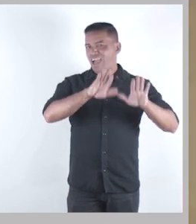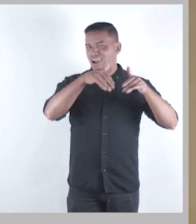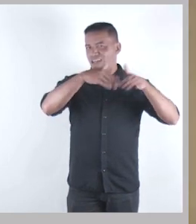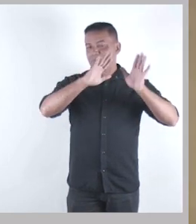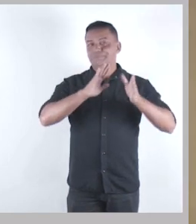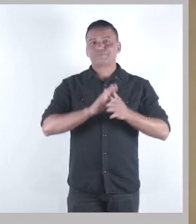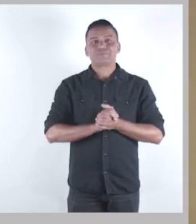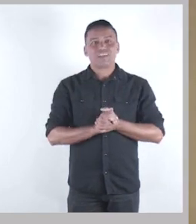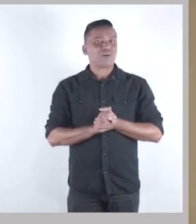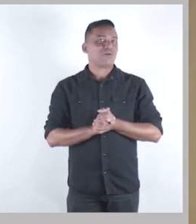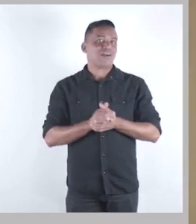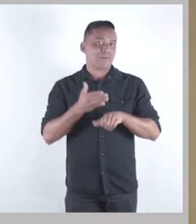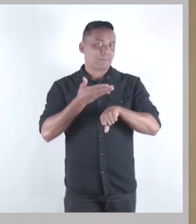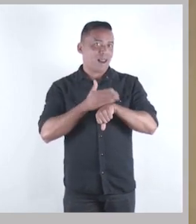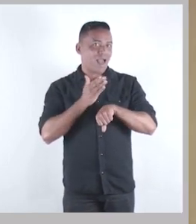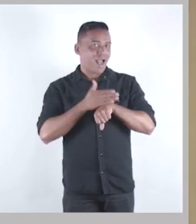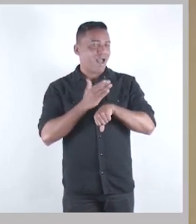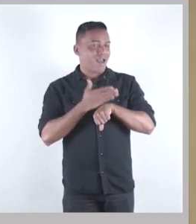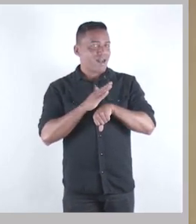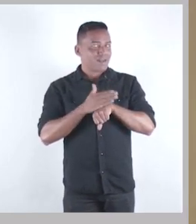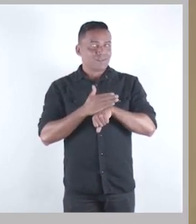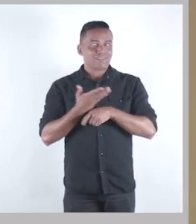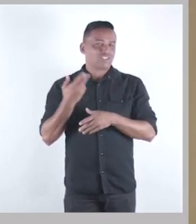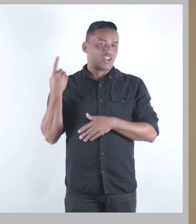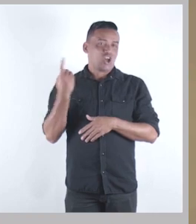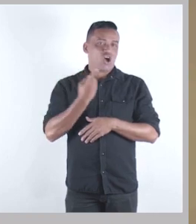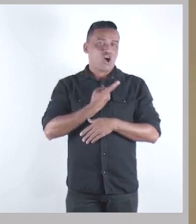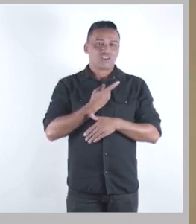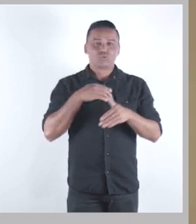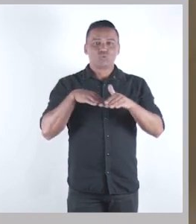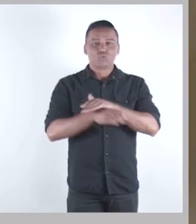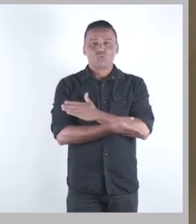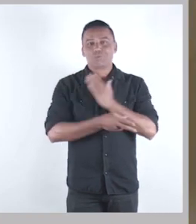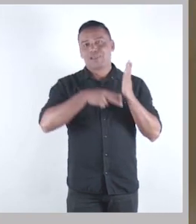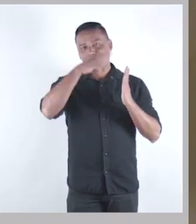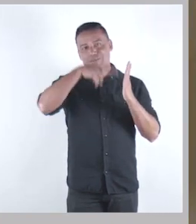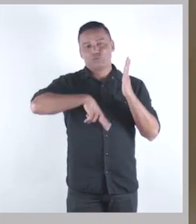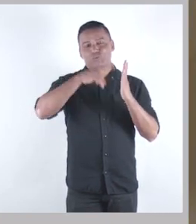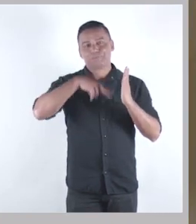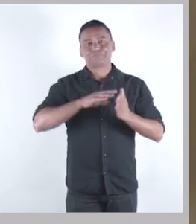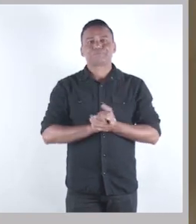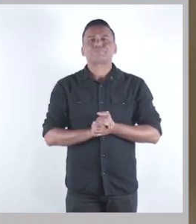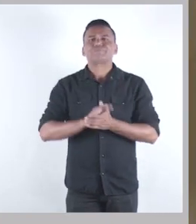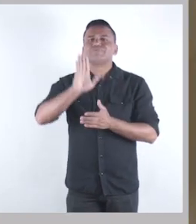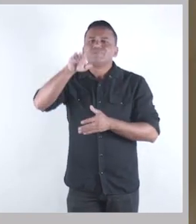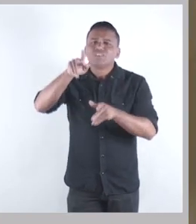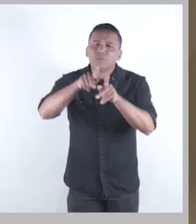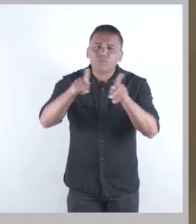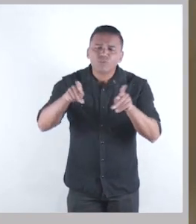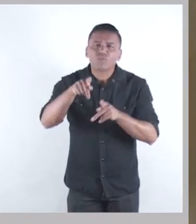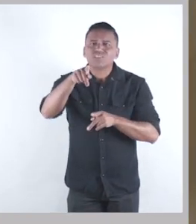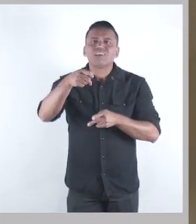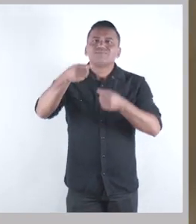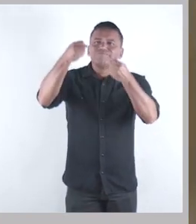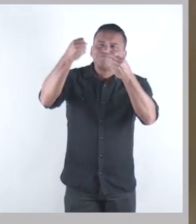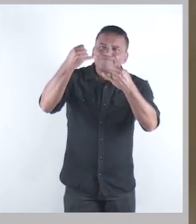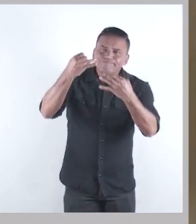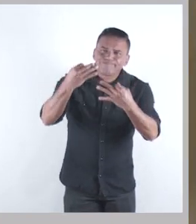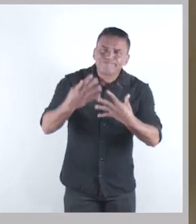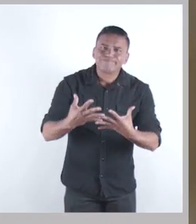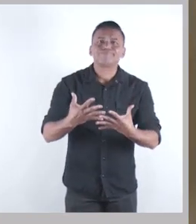bastante interessante do nosso percurso como leitores. Professor, e quando o senhor fala, né,